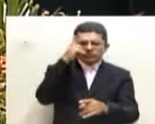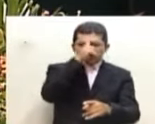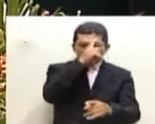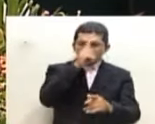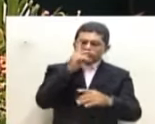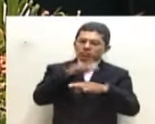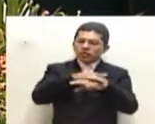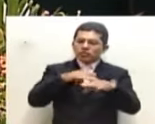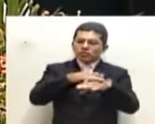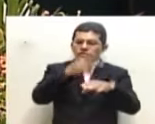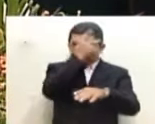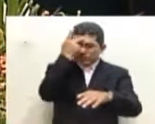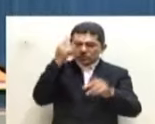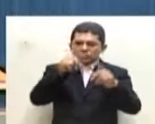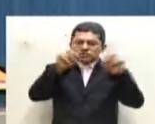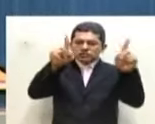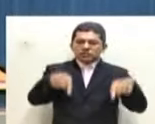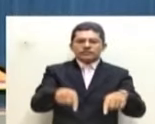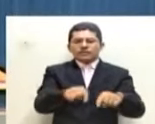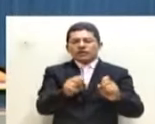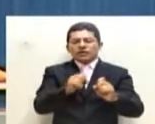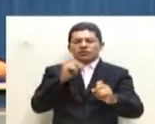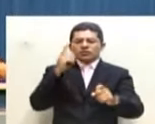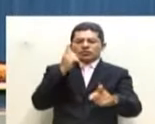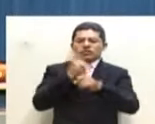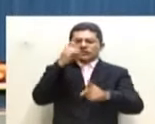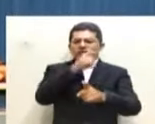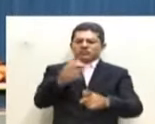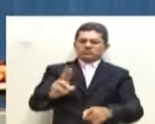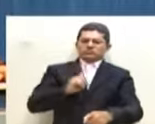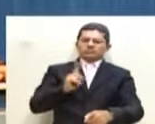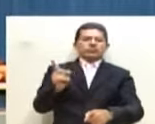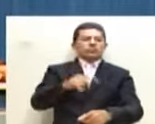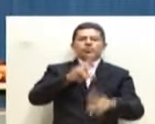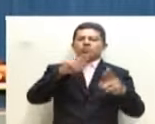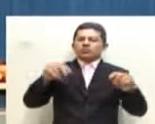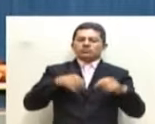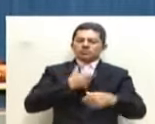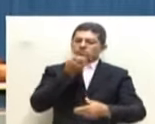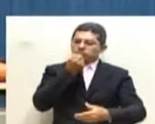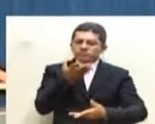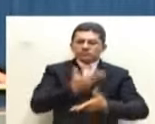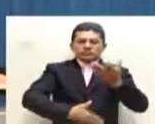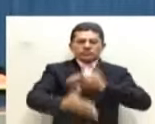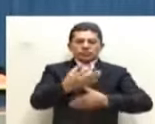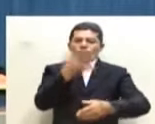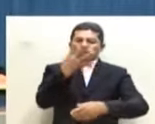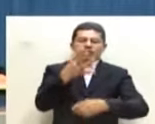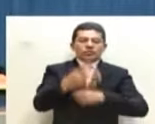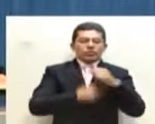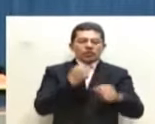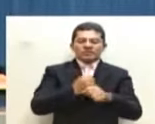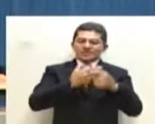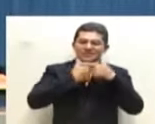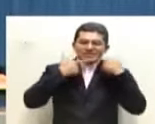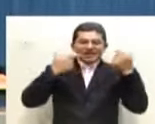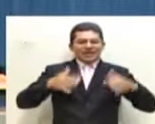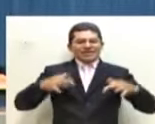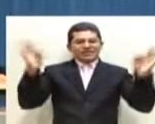uma dificuldade em resolver um problema. Pelo contrário, foram 4 anos de sorrisos, de